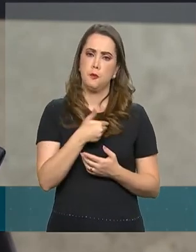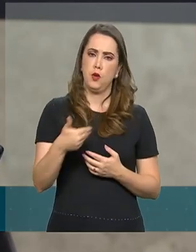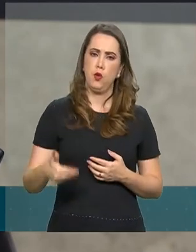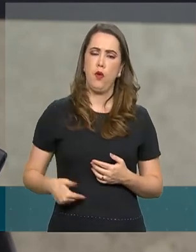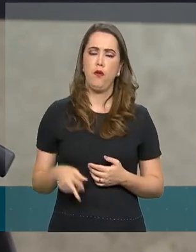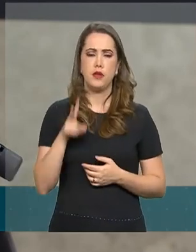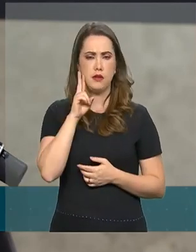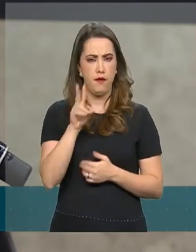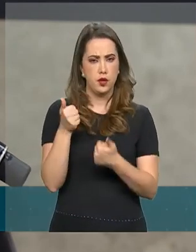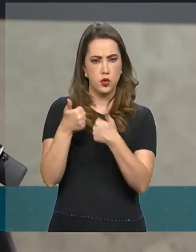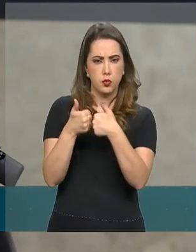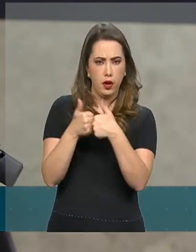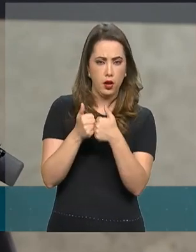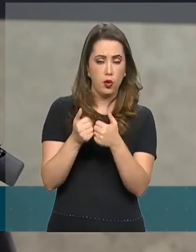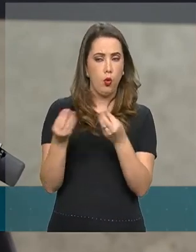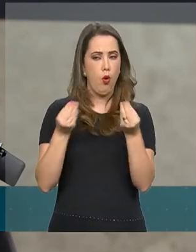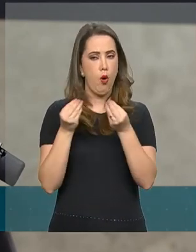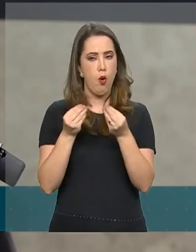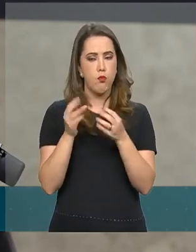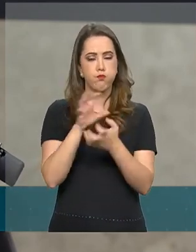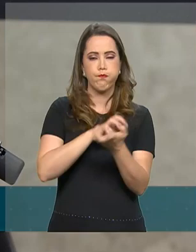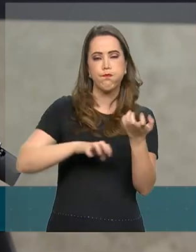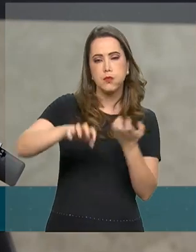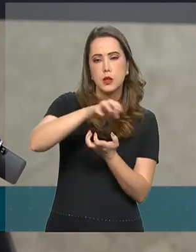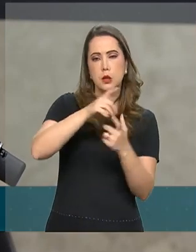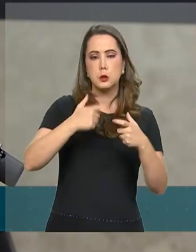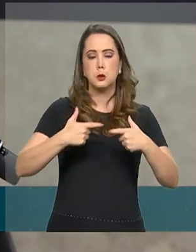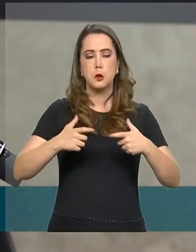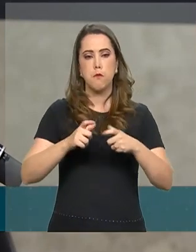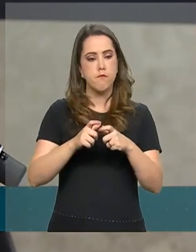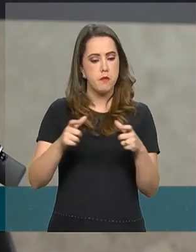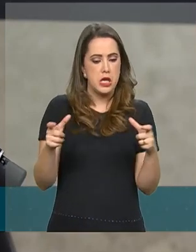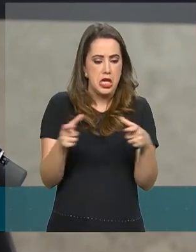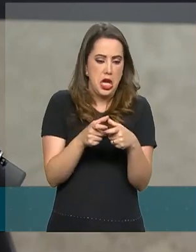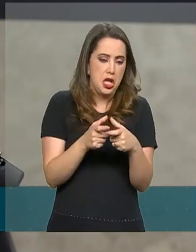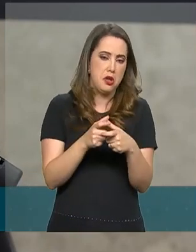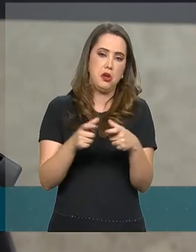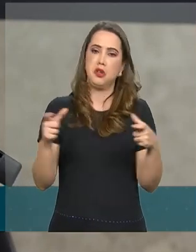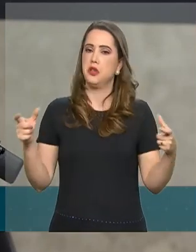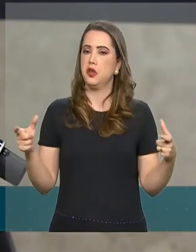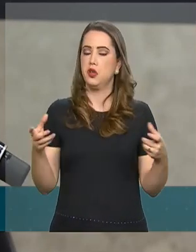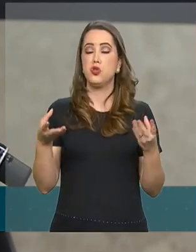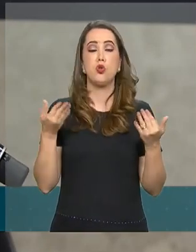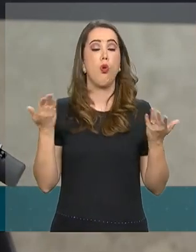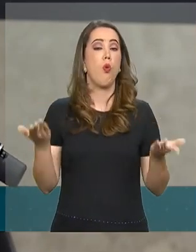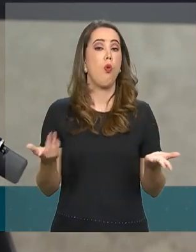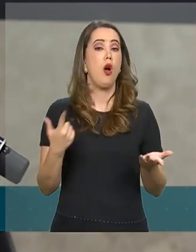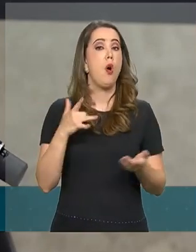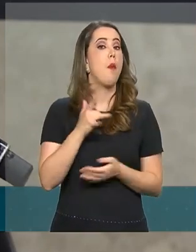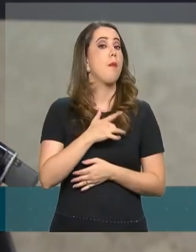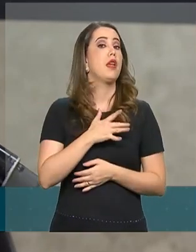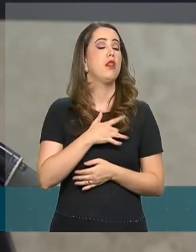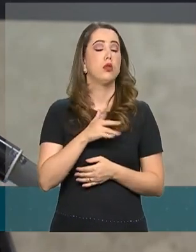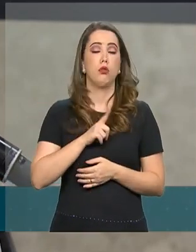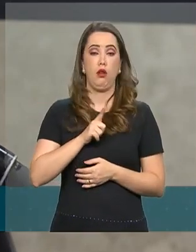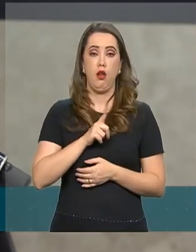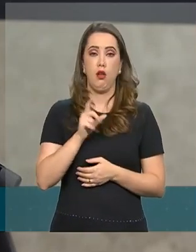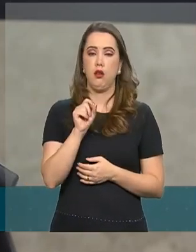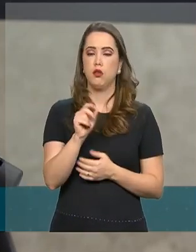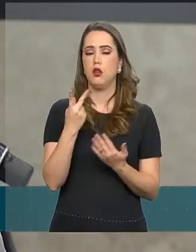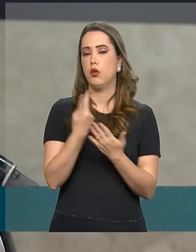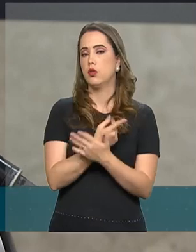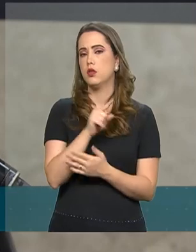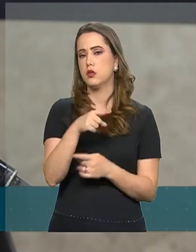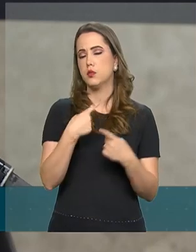é o tamanho dessa greve enfim e se tem algum tipo de qual é o receio do que essa greve pode